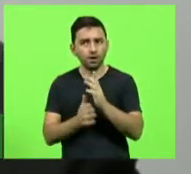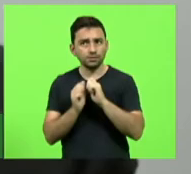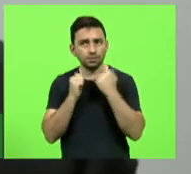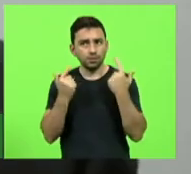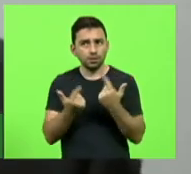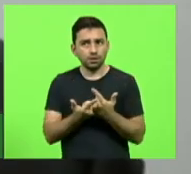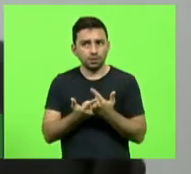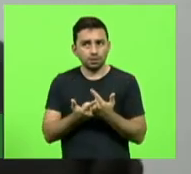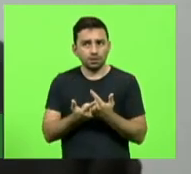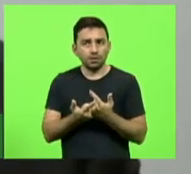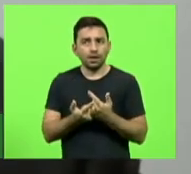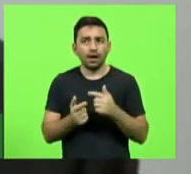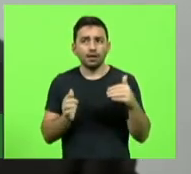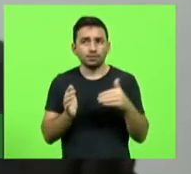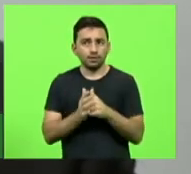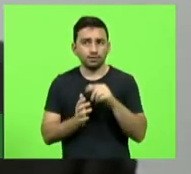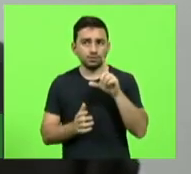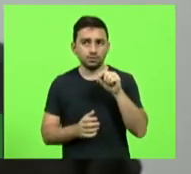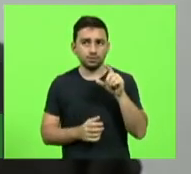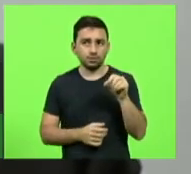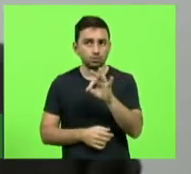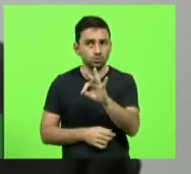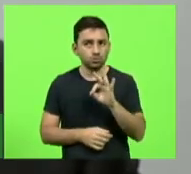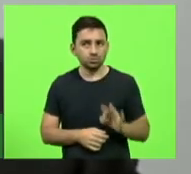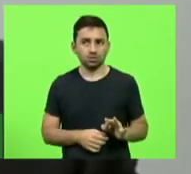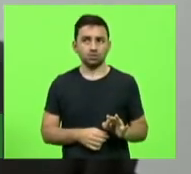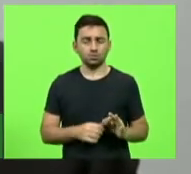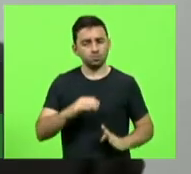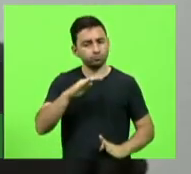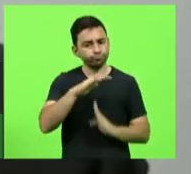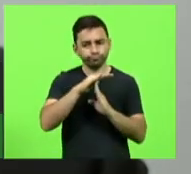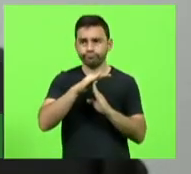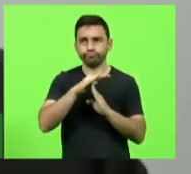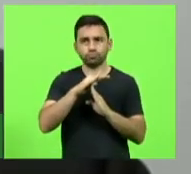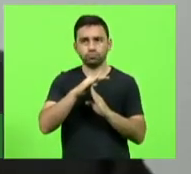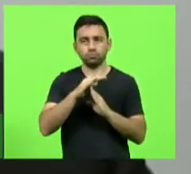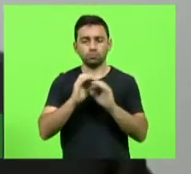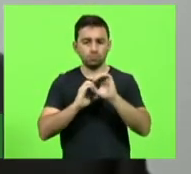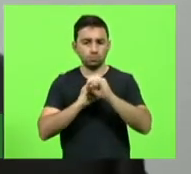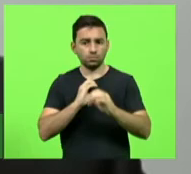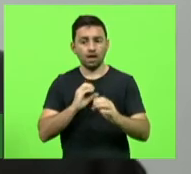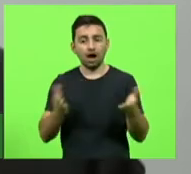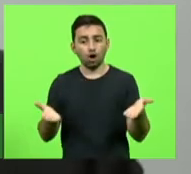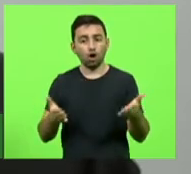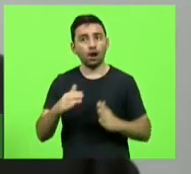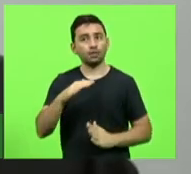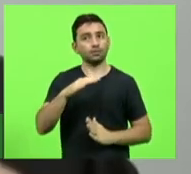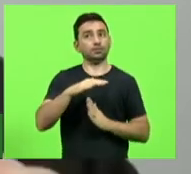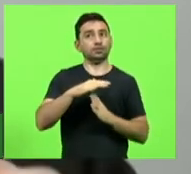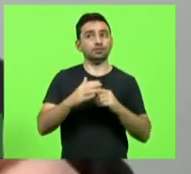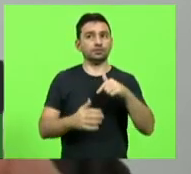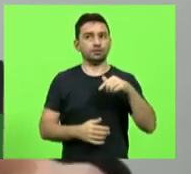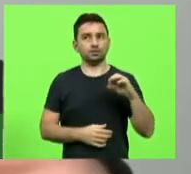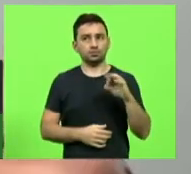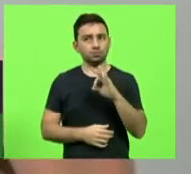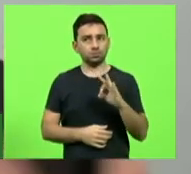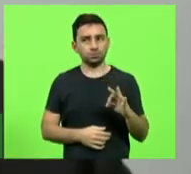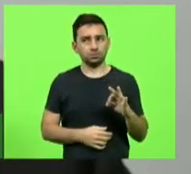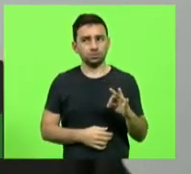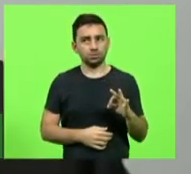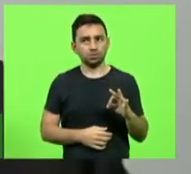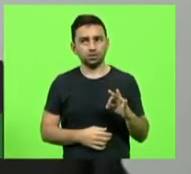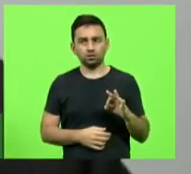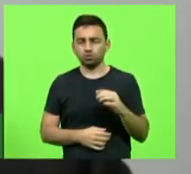até 100% a tarifa do esgoto. Então, nós estamos fixando até 70%. Não há problema nenhum, não invade